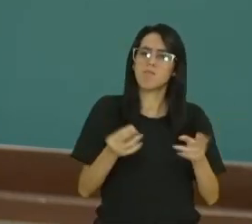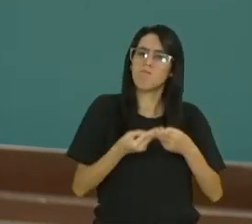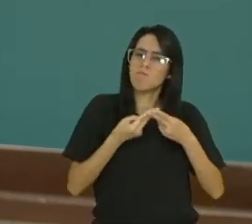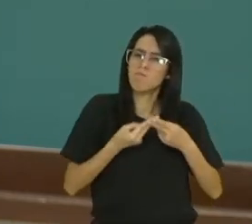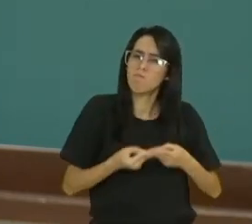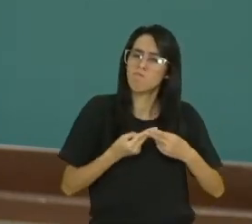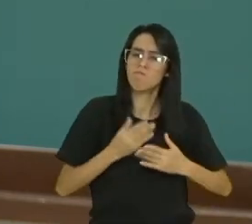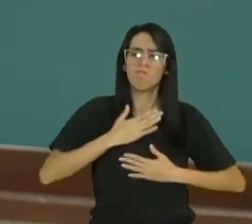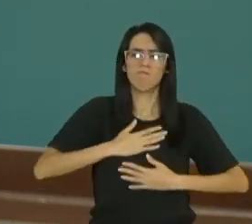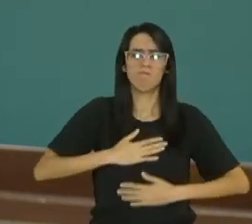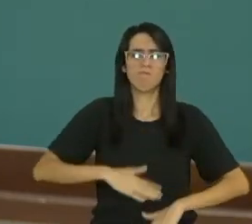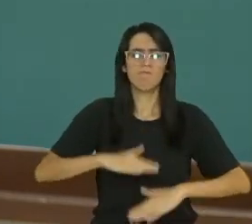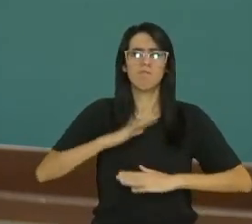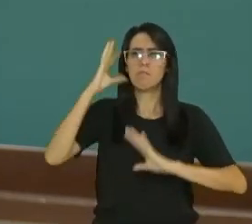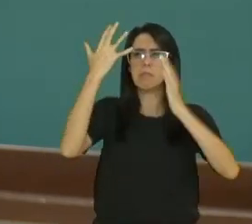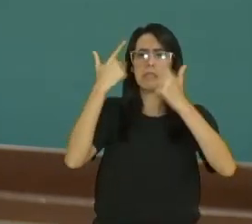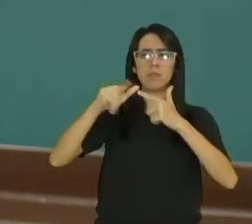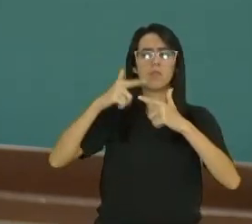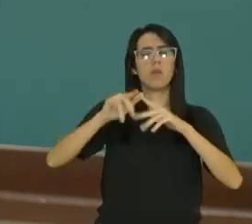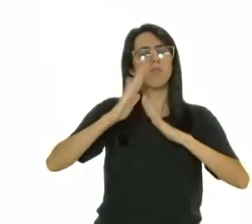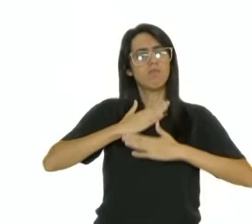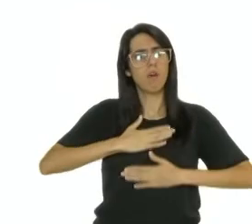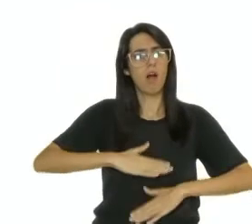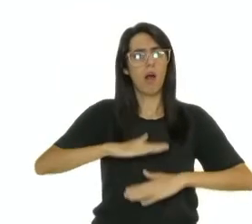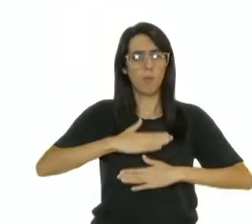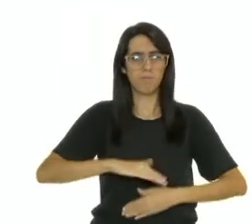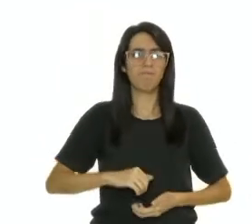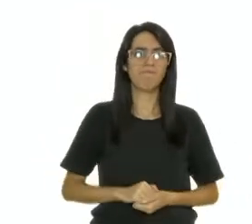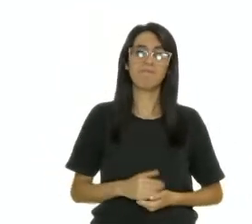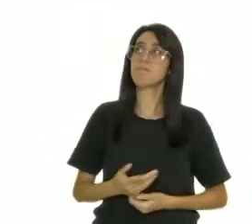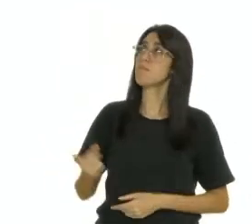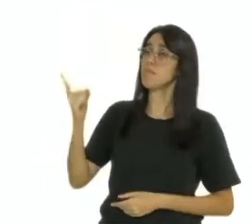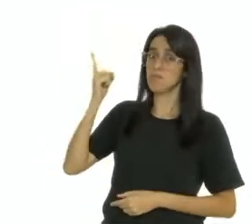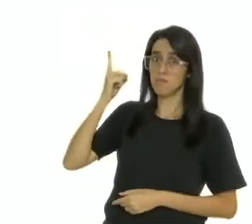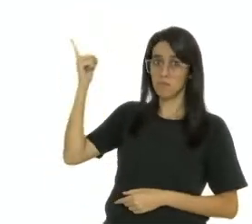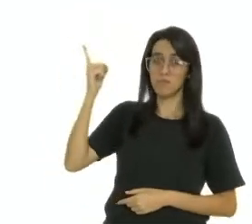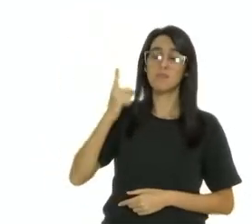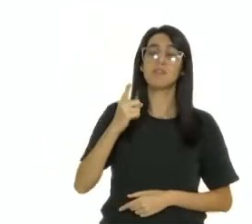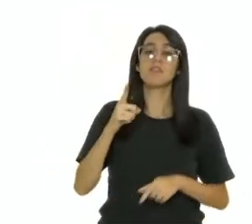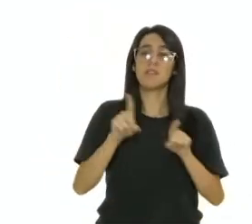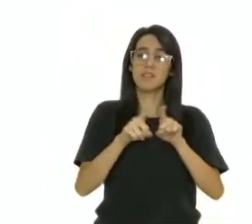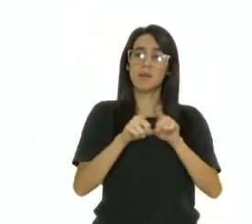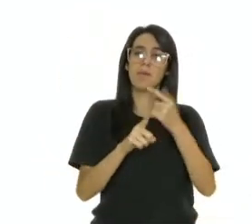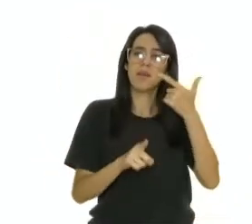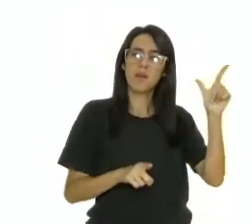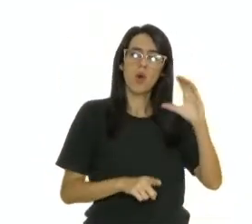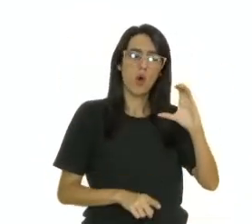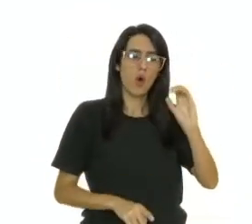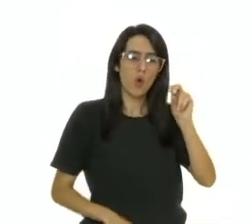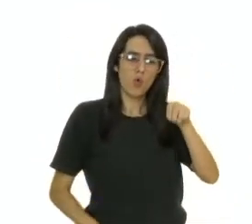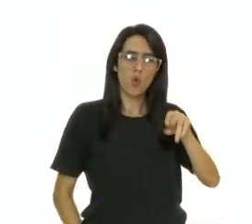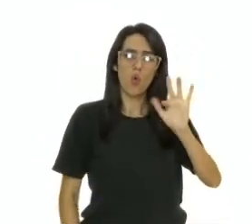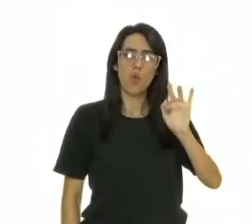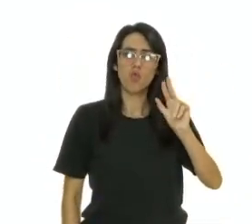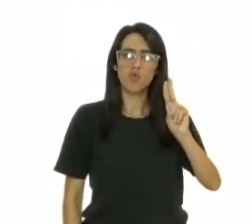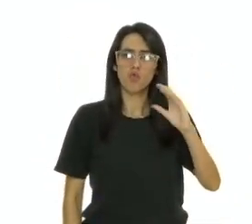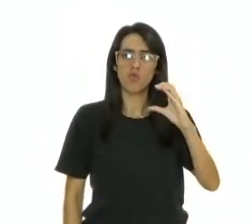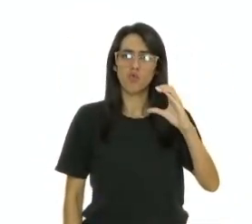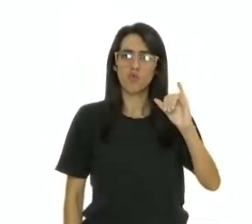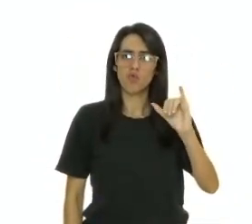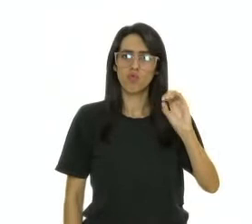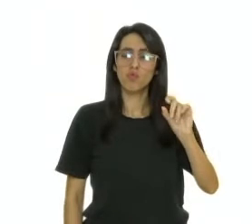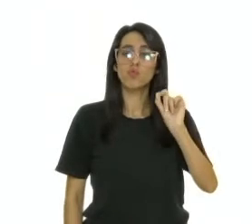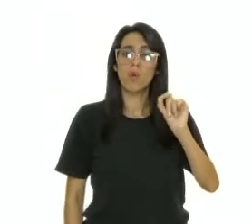passividade frente aos desafios da vida. No taoísmo, então, enquanto Confúcio, discípulo de Lao Tse, queria